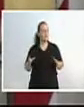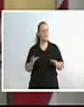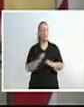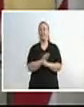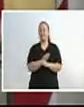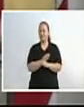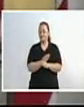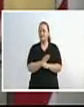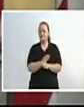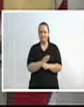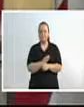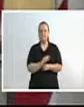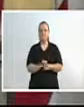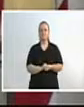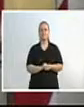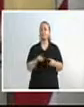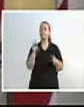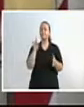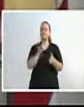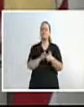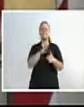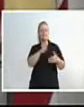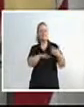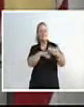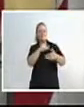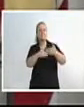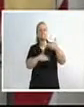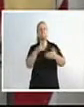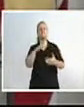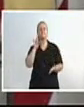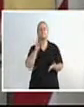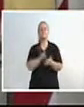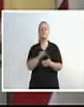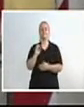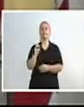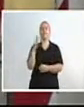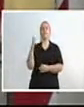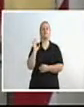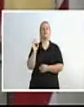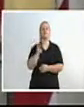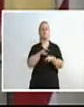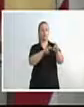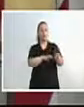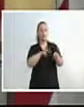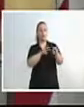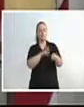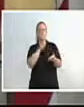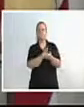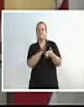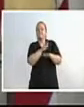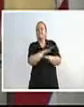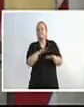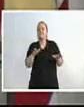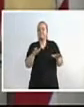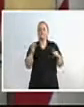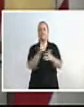o desenvolvimento vai acontecer, deixando de ser a área rural essas localidades. Mas